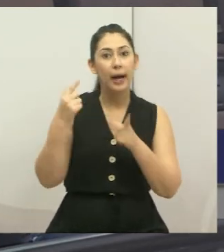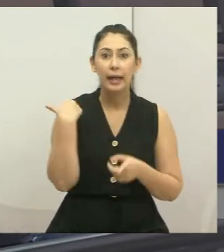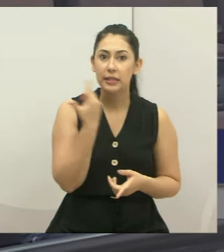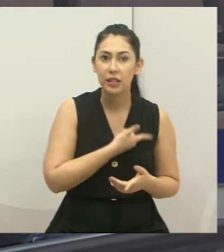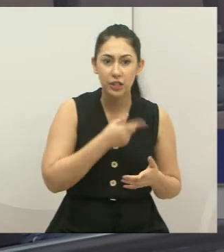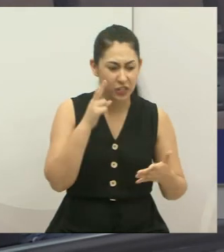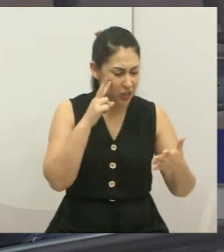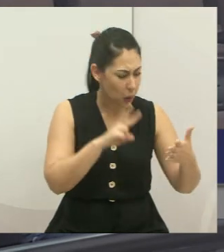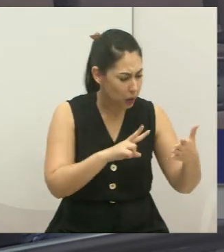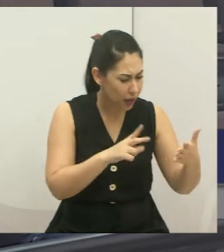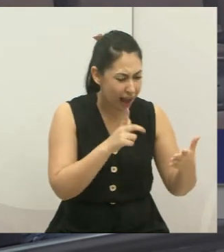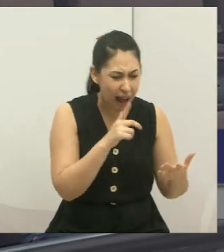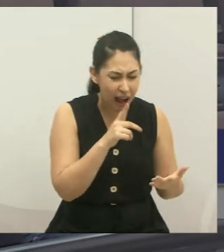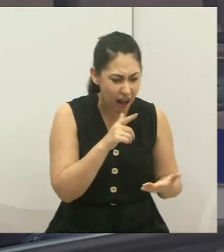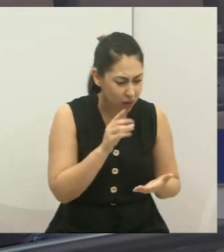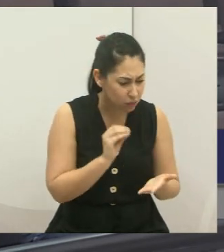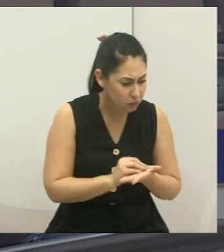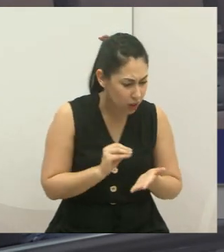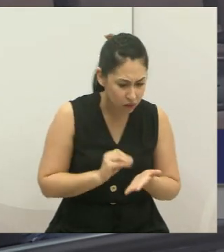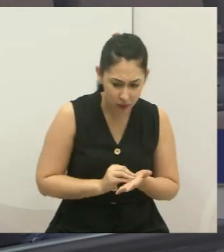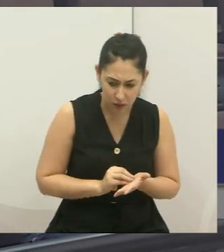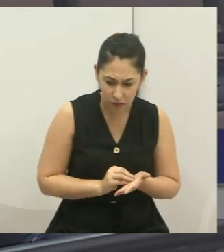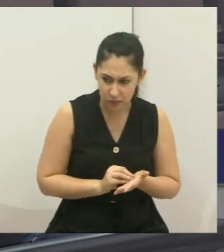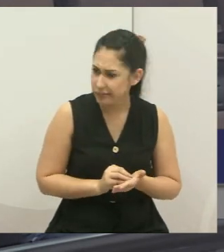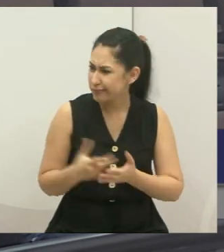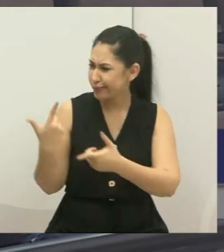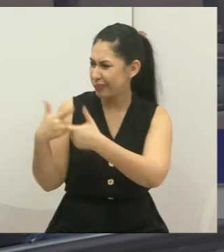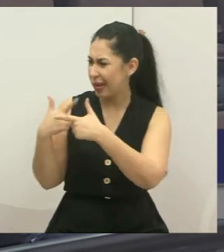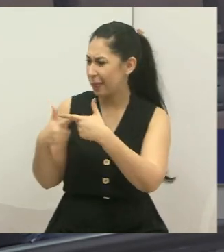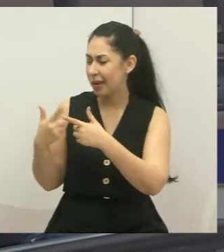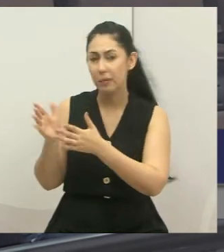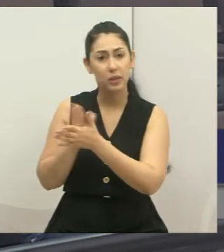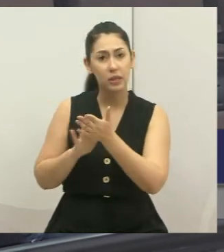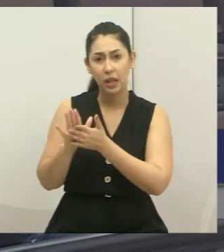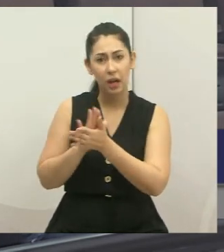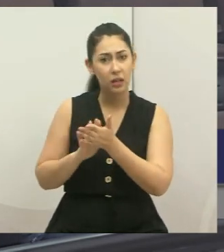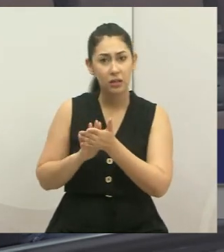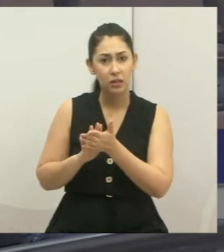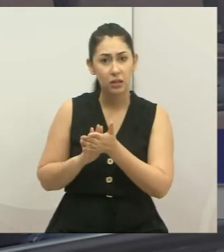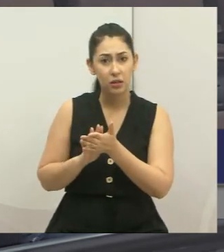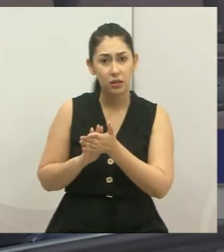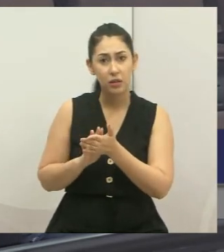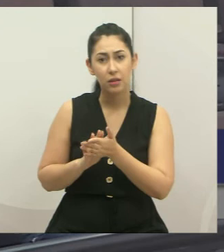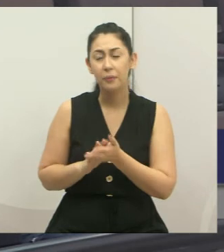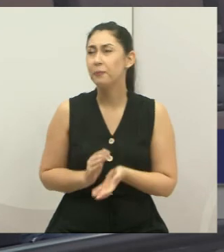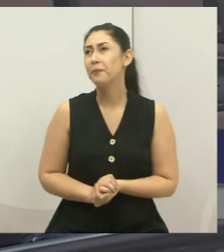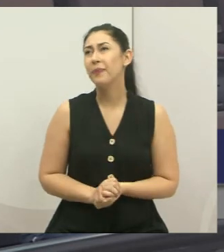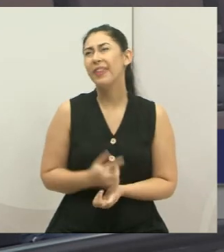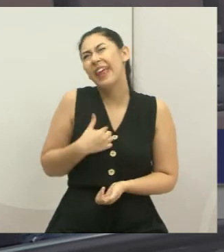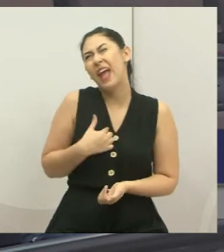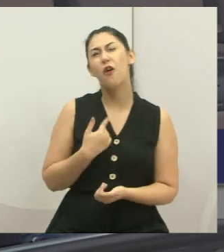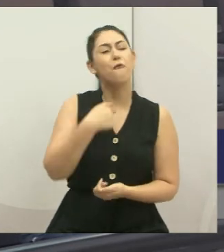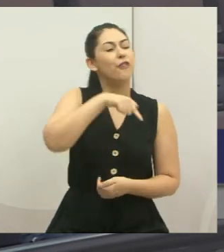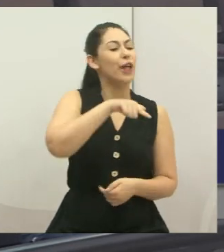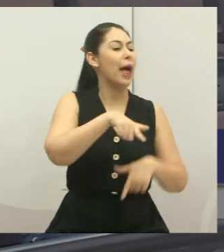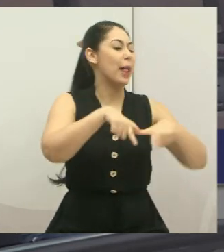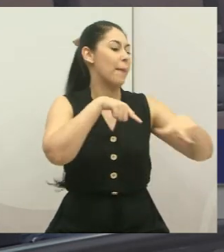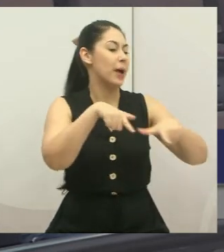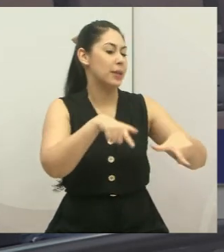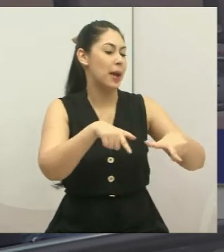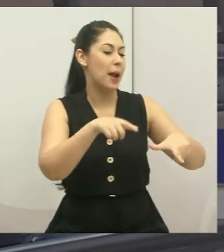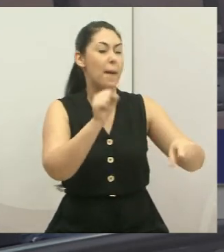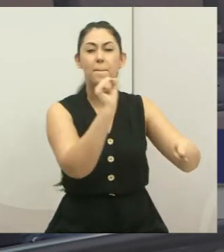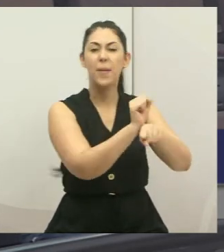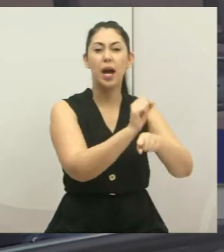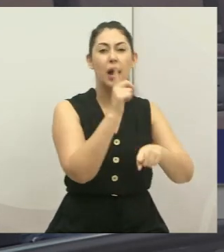região, a gente vai ver, não tem problema na rede nenhum. O pessoal simplesmente cisma de ir lá fazer um serviço num dia e não tem um aviso prévio. A